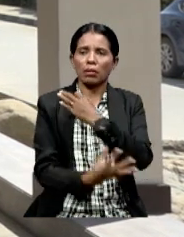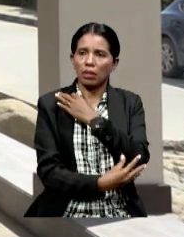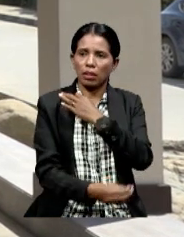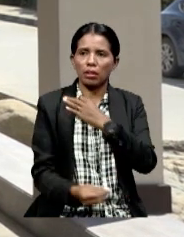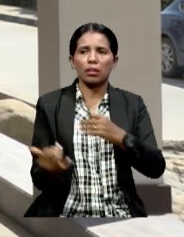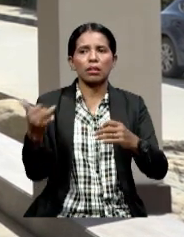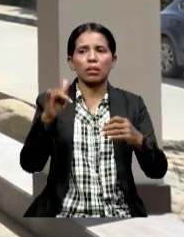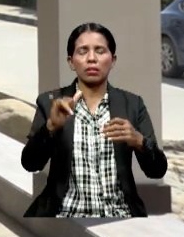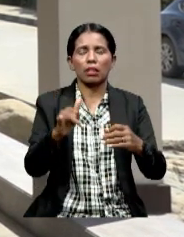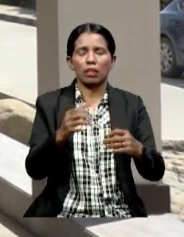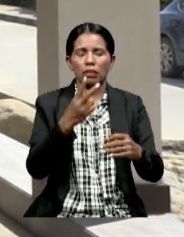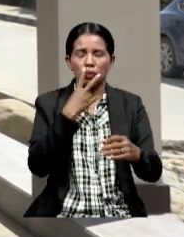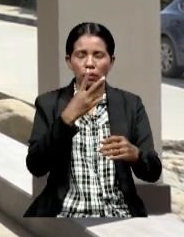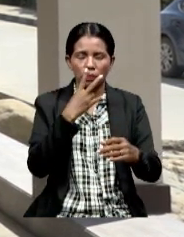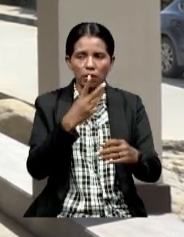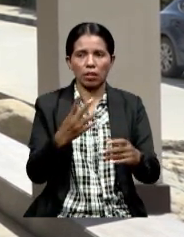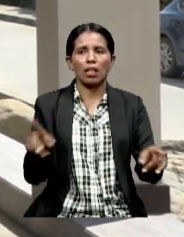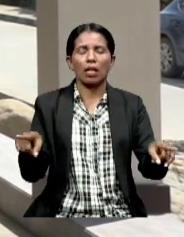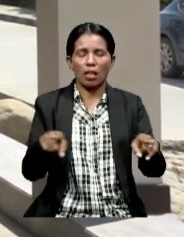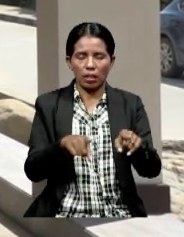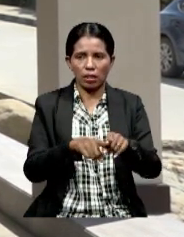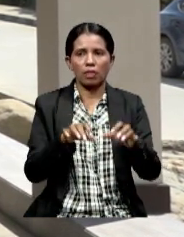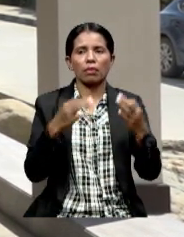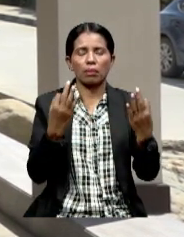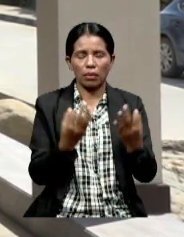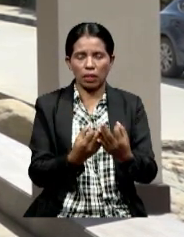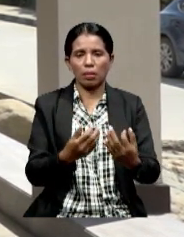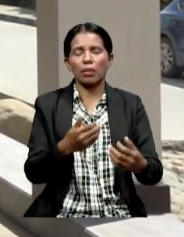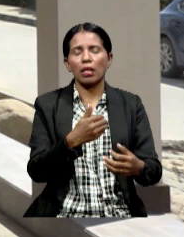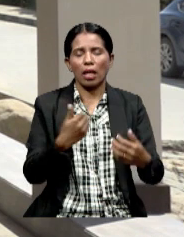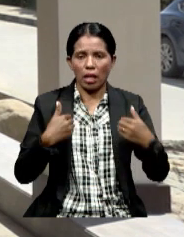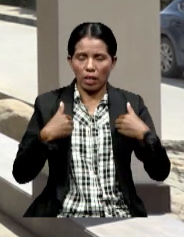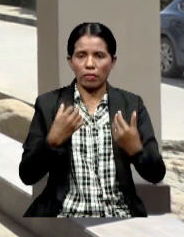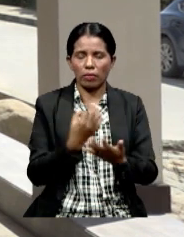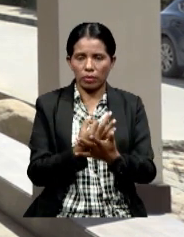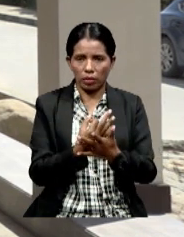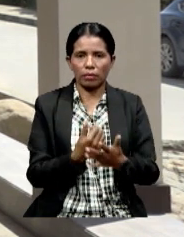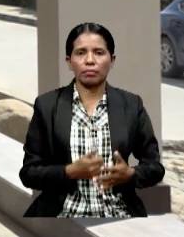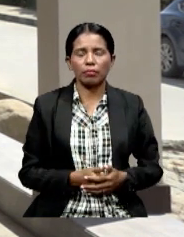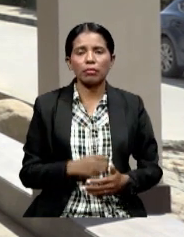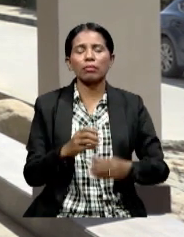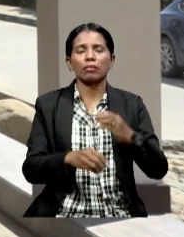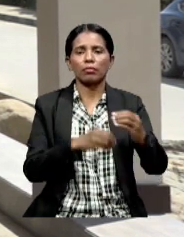consome liu, fuma liu, compara ho uma cancer na be osan iha. Então, significa kata,